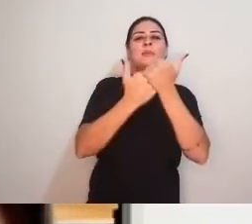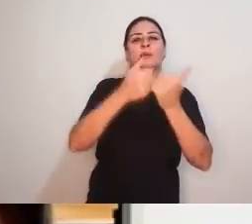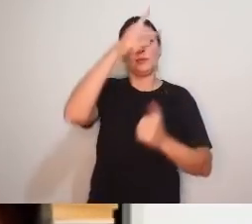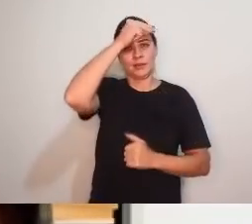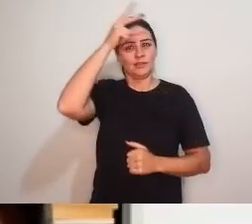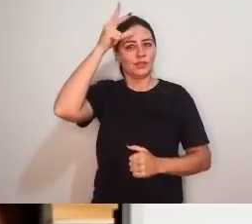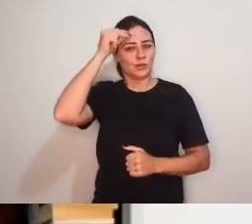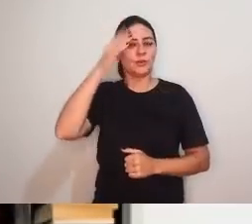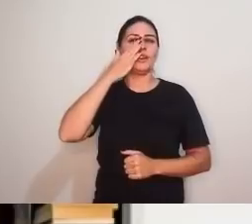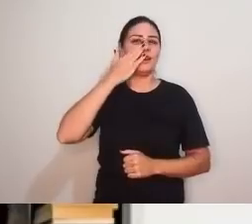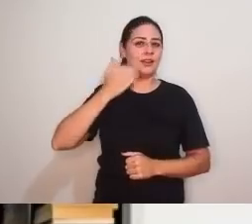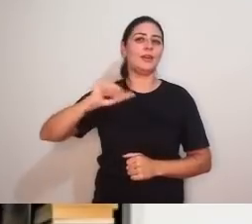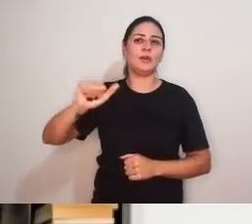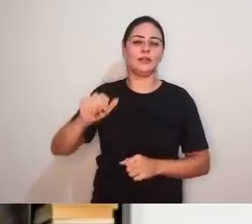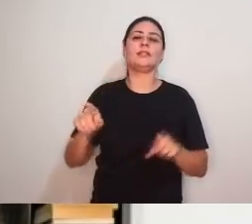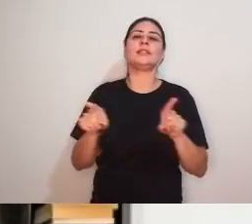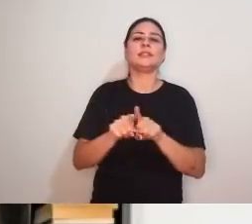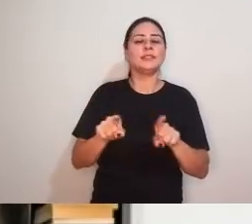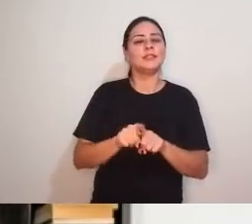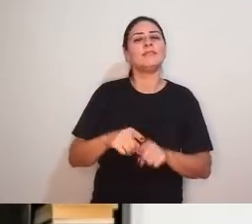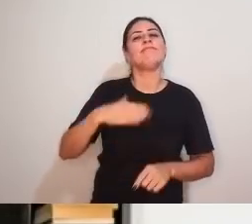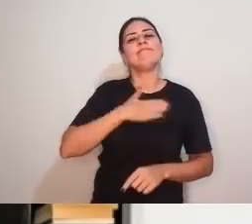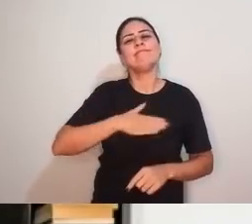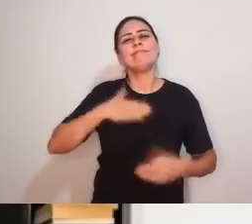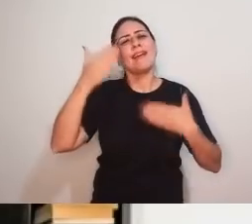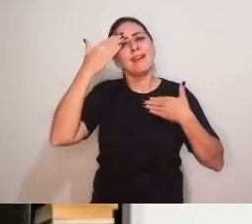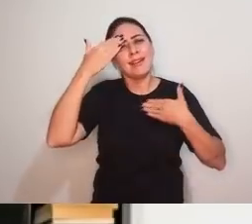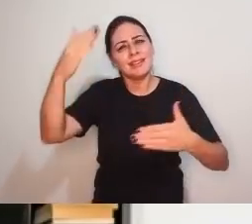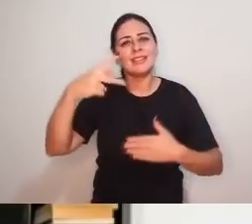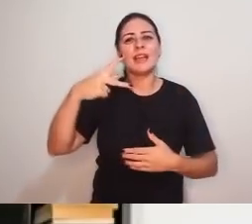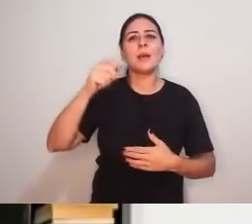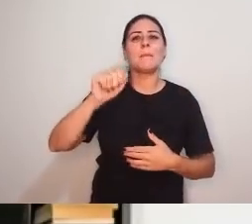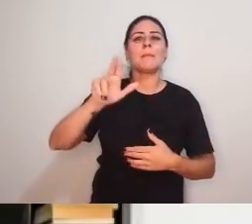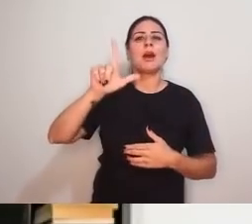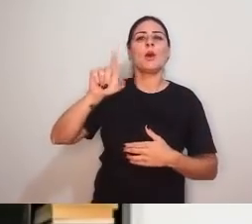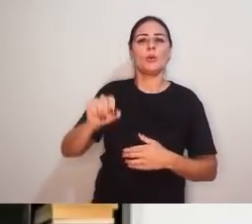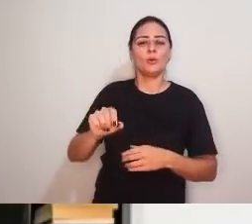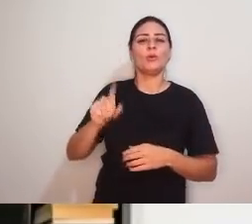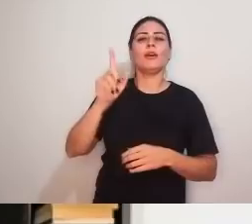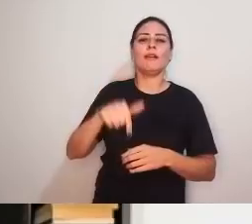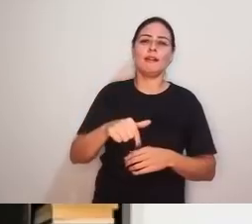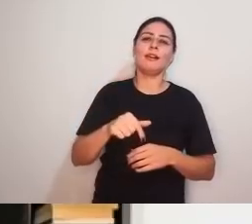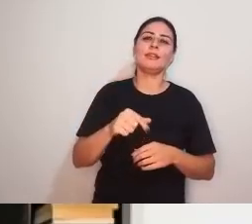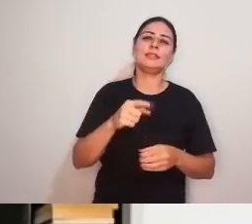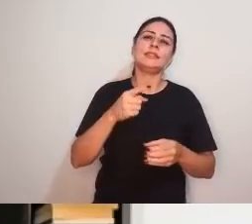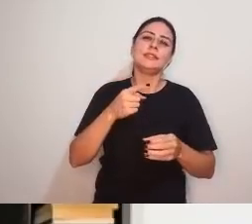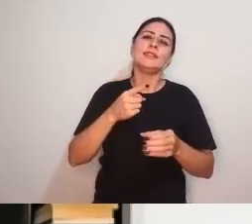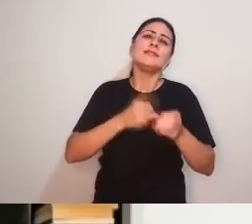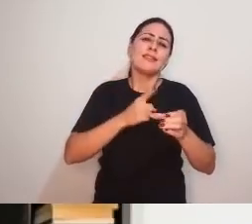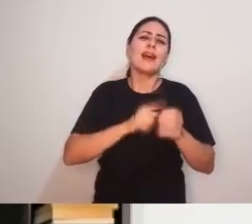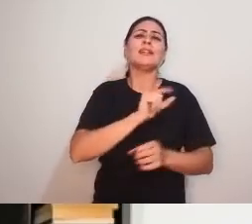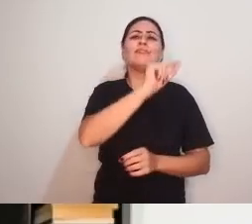também ao Paulo Ferraz, que sempre está aí pensando nessas formações continuadas para os municípios de todo o país, né? Então, muito